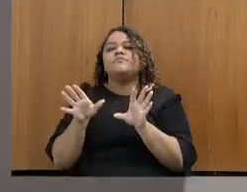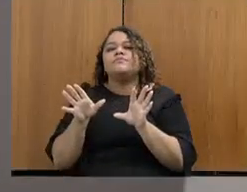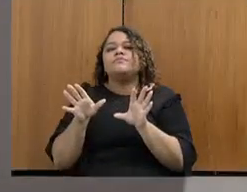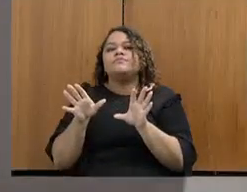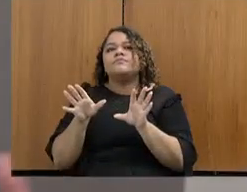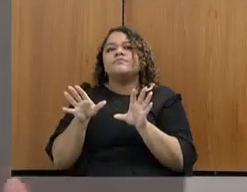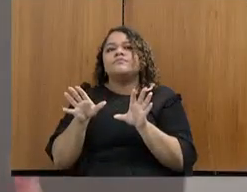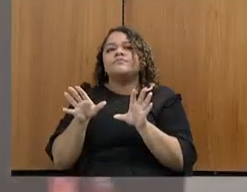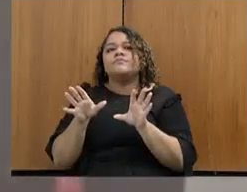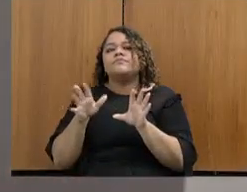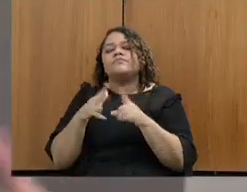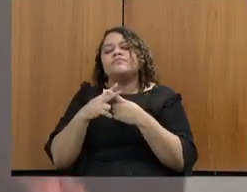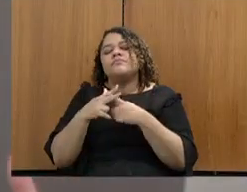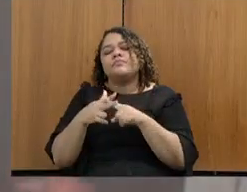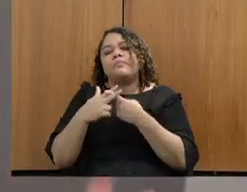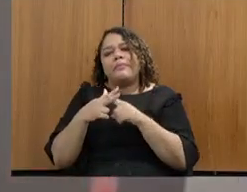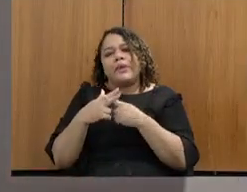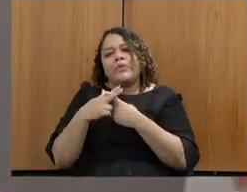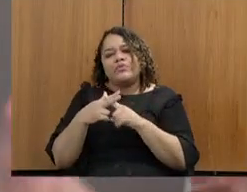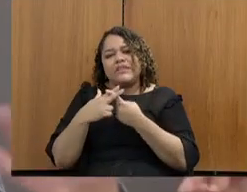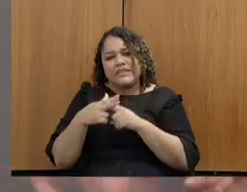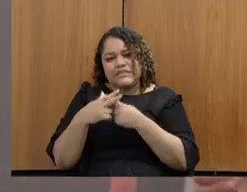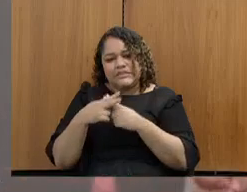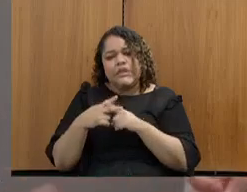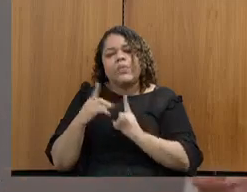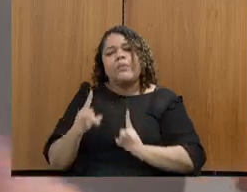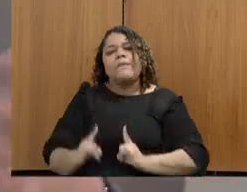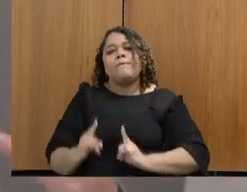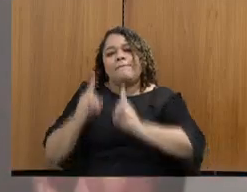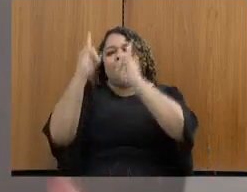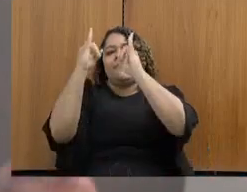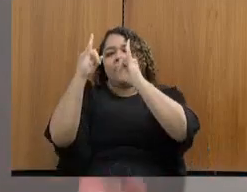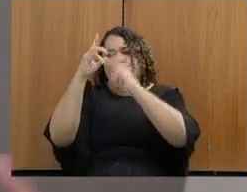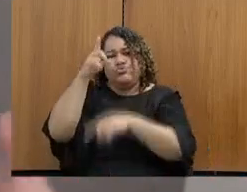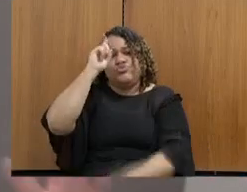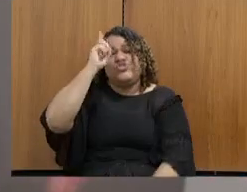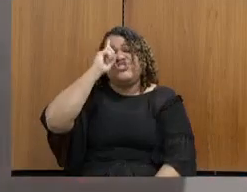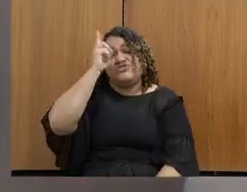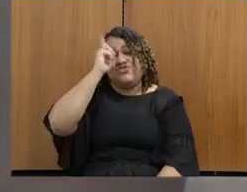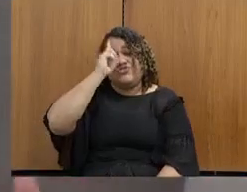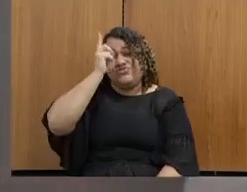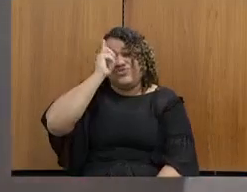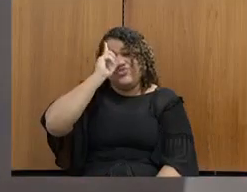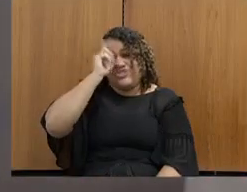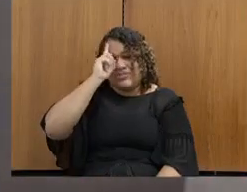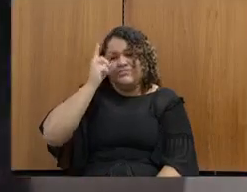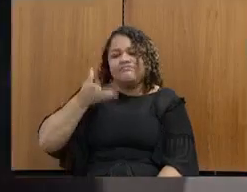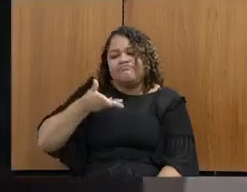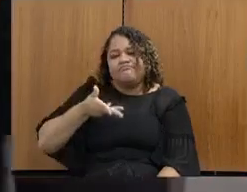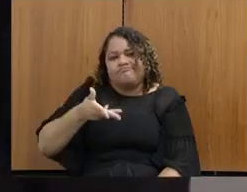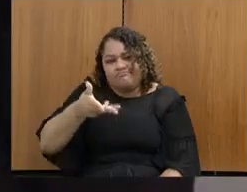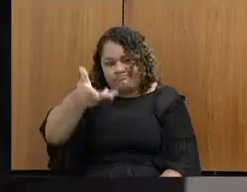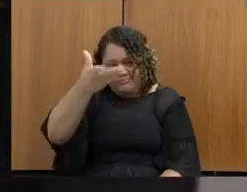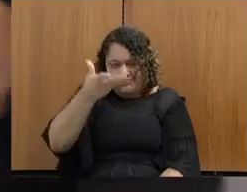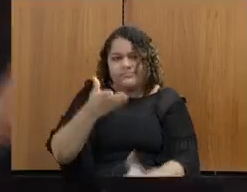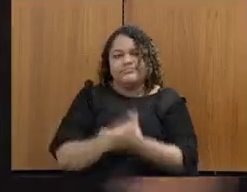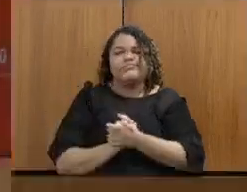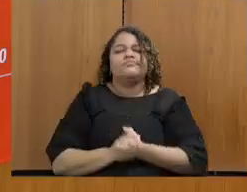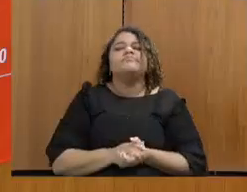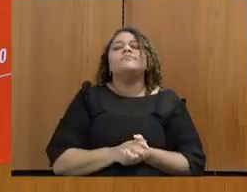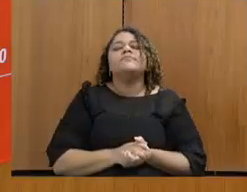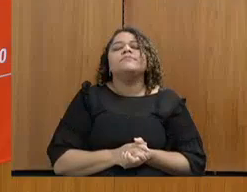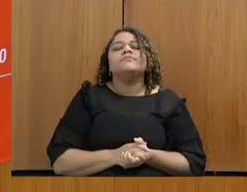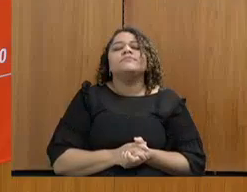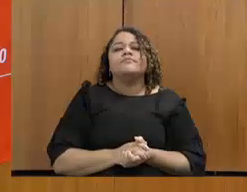manutenção né da manutenção predial ali do dia a dia de forma mais célere as nossas unidades